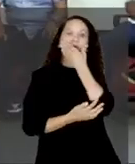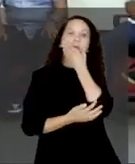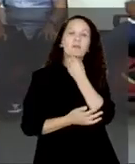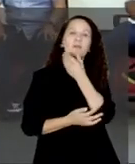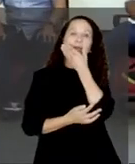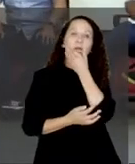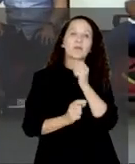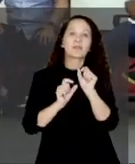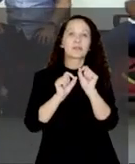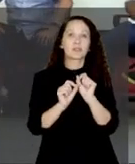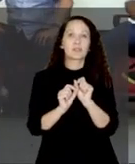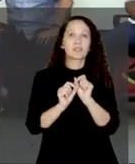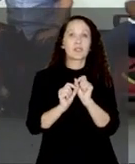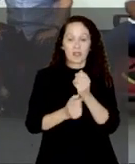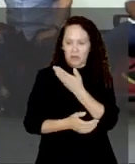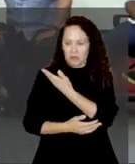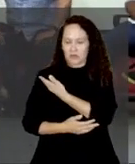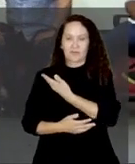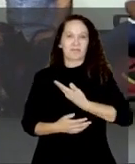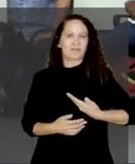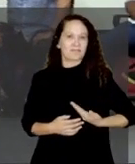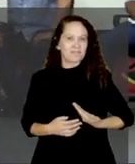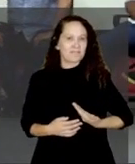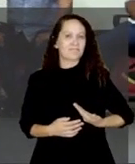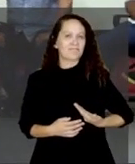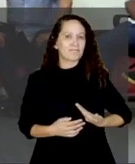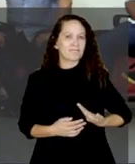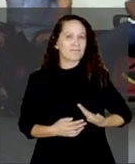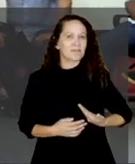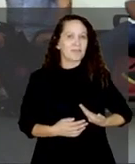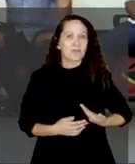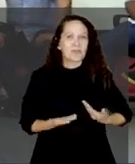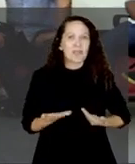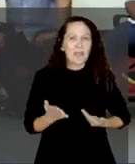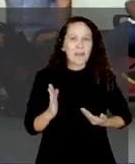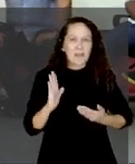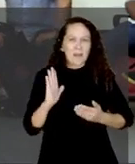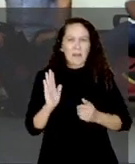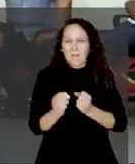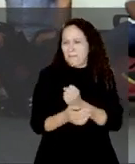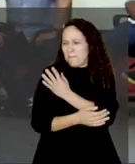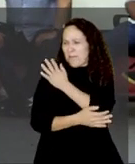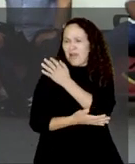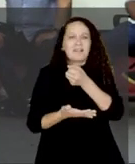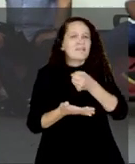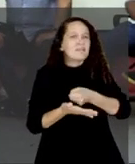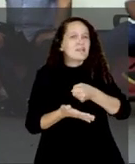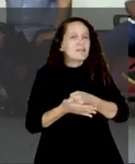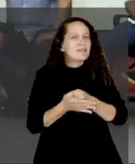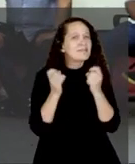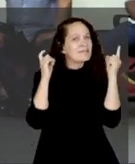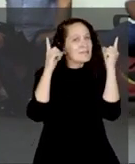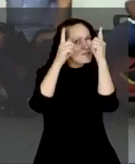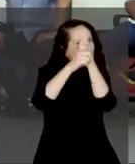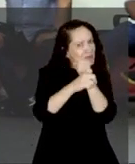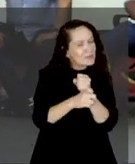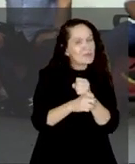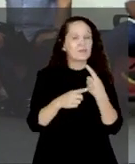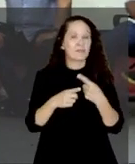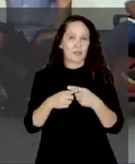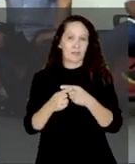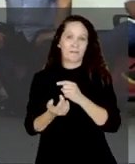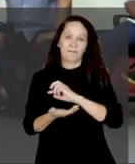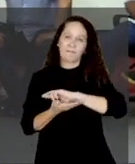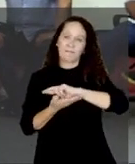em igualdade de condições. E na história da classe trabalhadora, nós nunca vimos